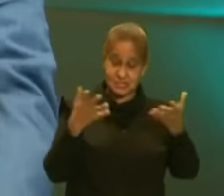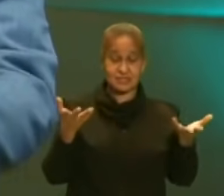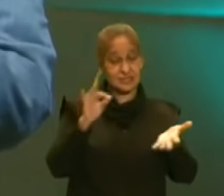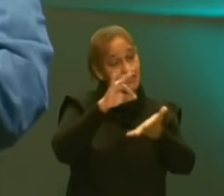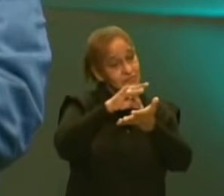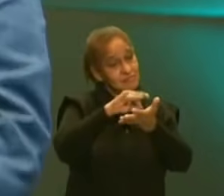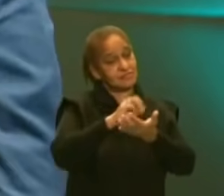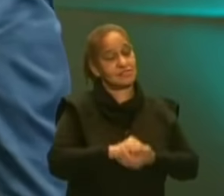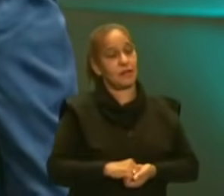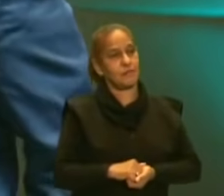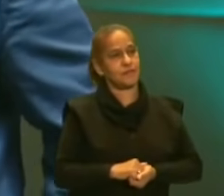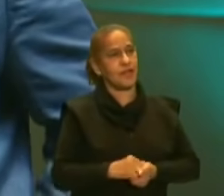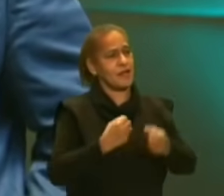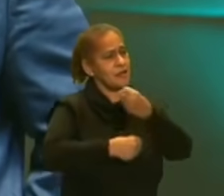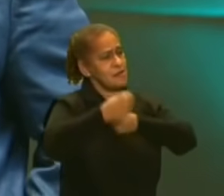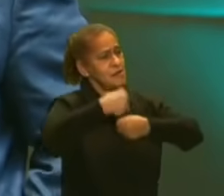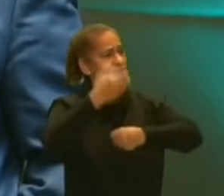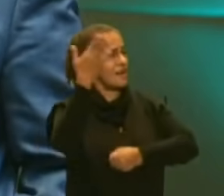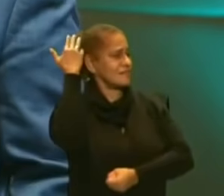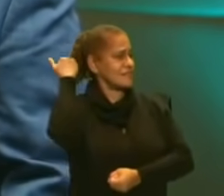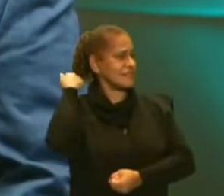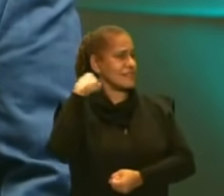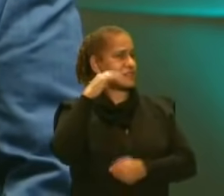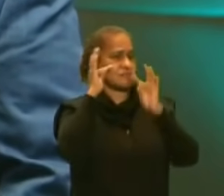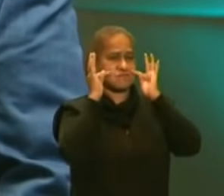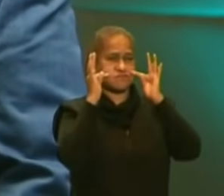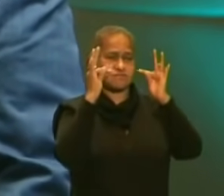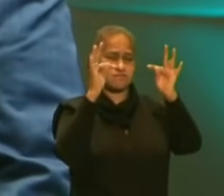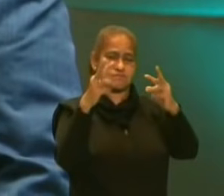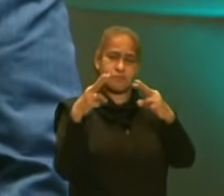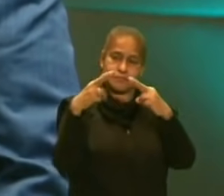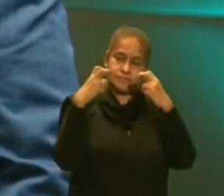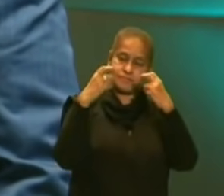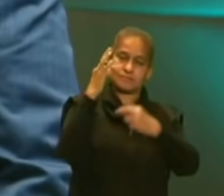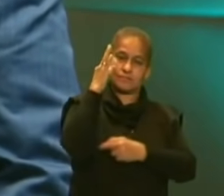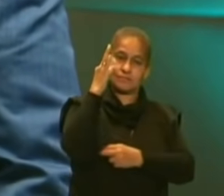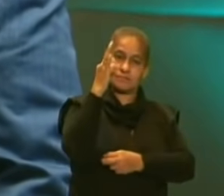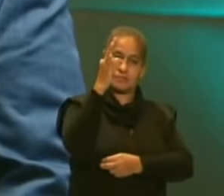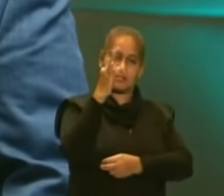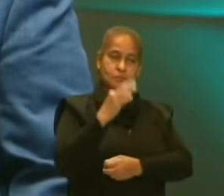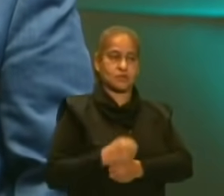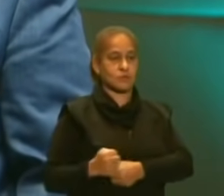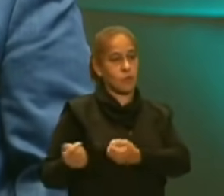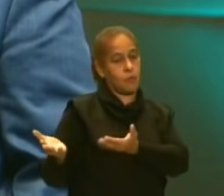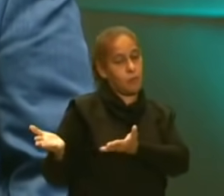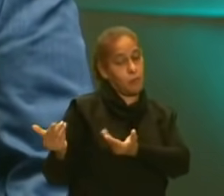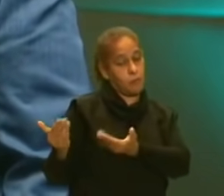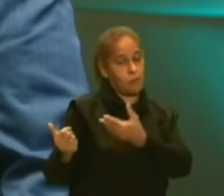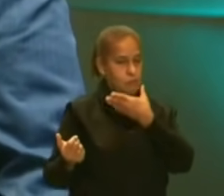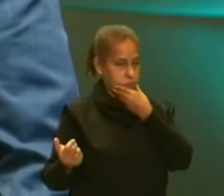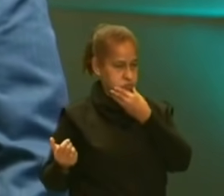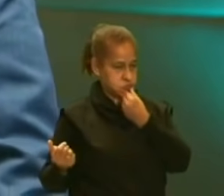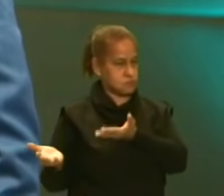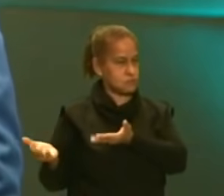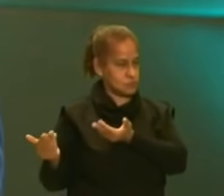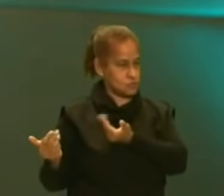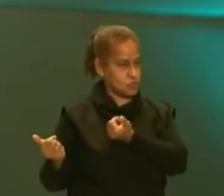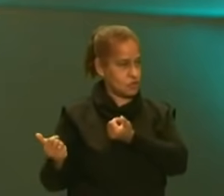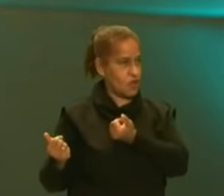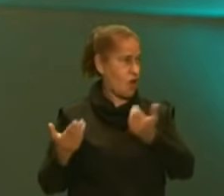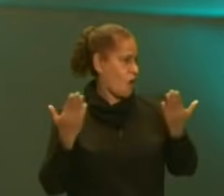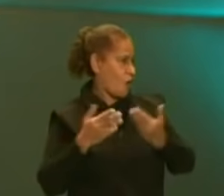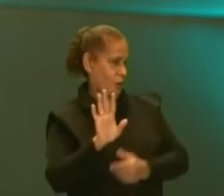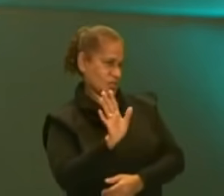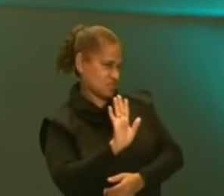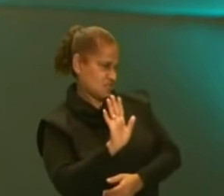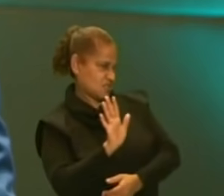Eu ouvi anos atrás o testemunho de um jovem, hoje já não é mais jovem,